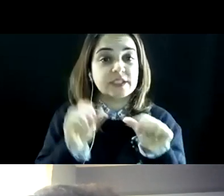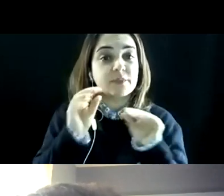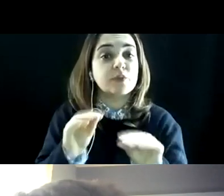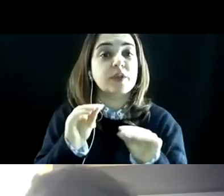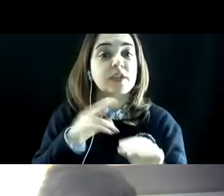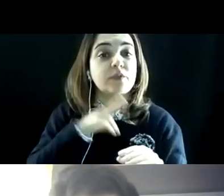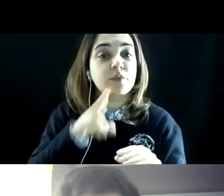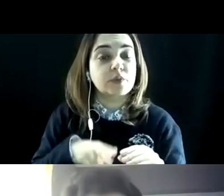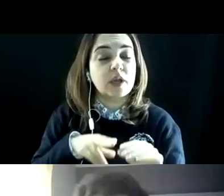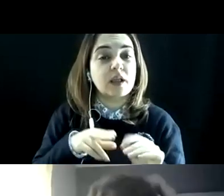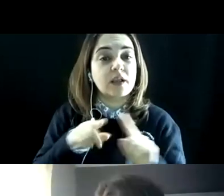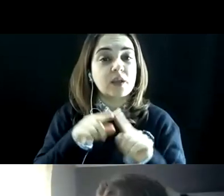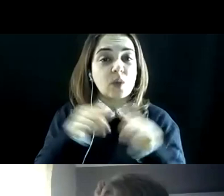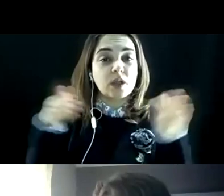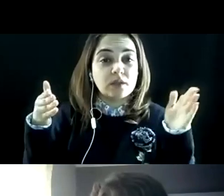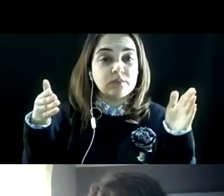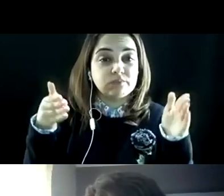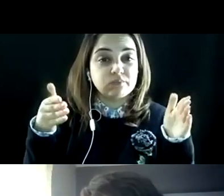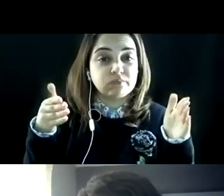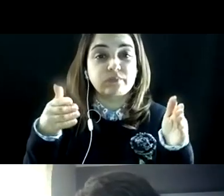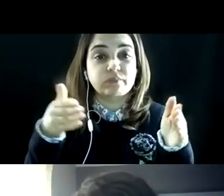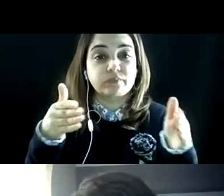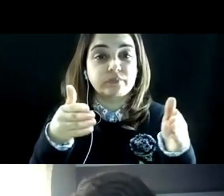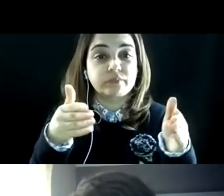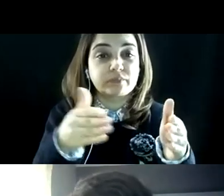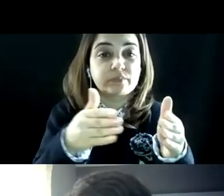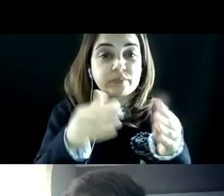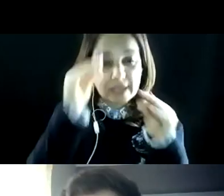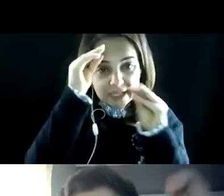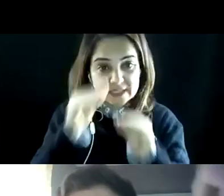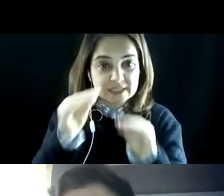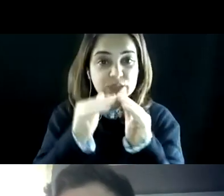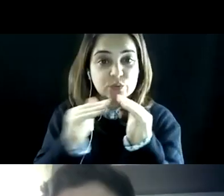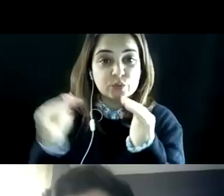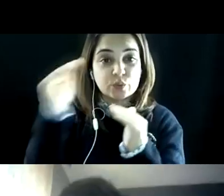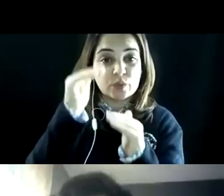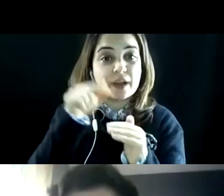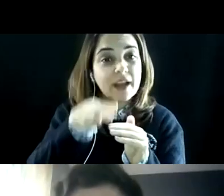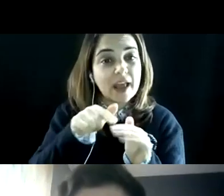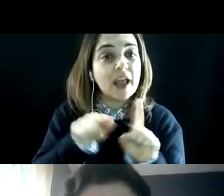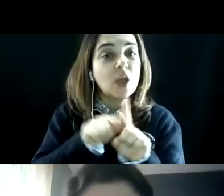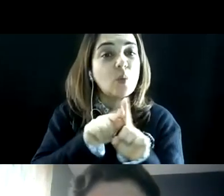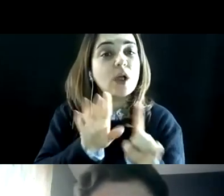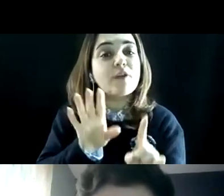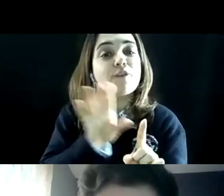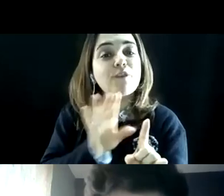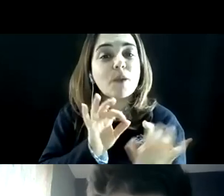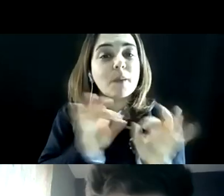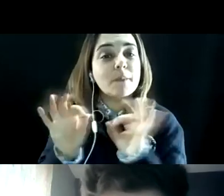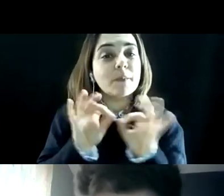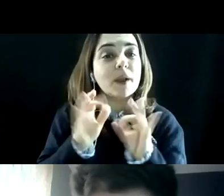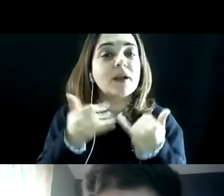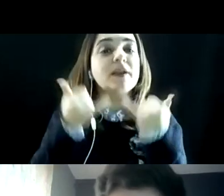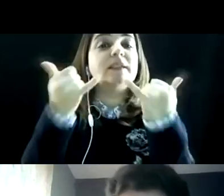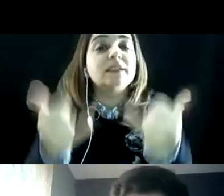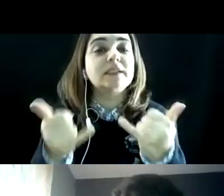afunila e o secundário é ainda entendido apenas como uma forma de preparar para a etapa seguinte, que é o